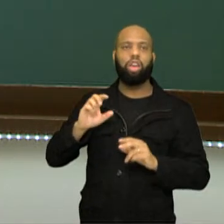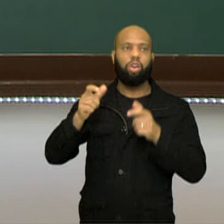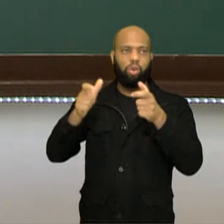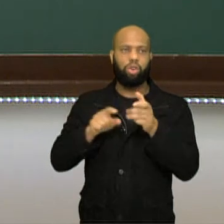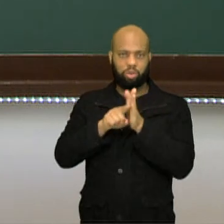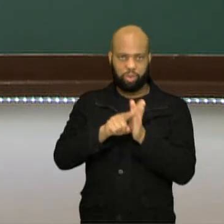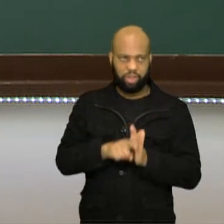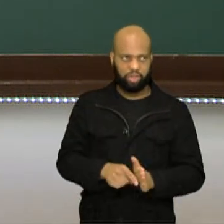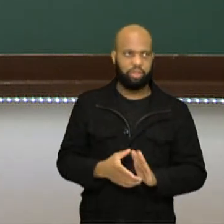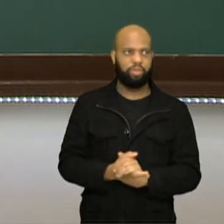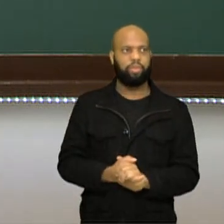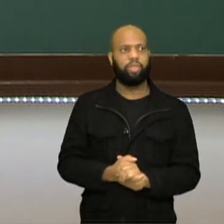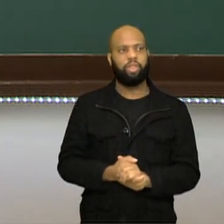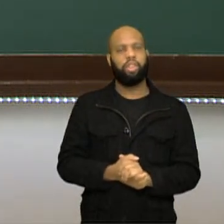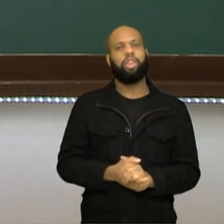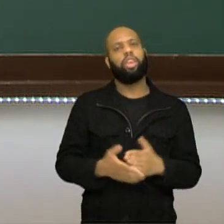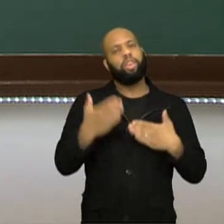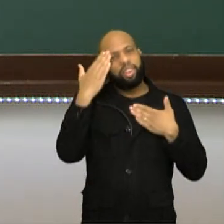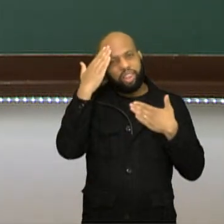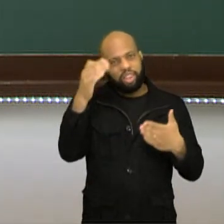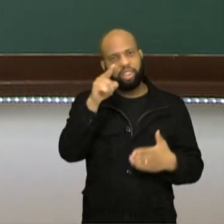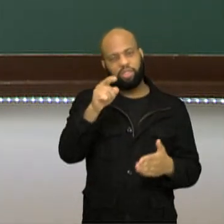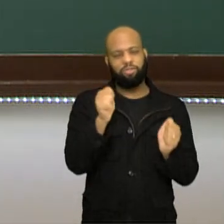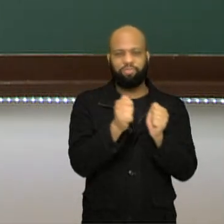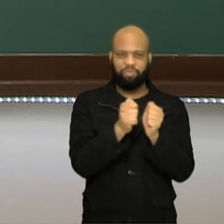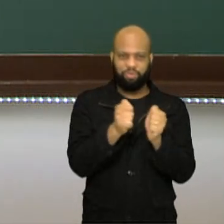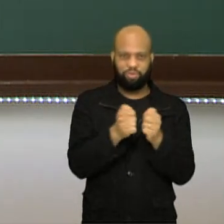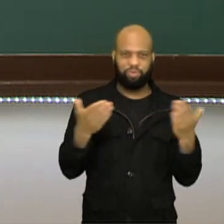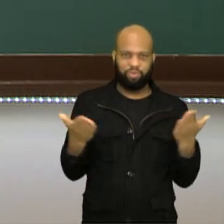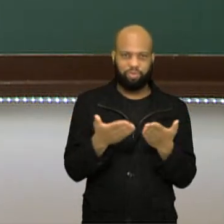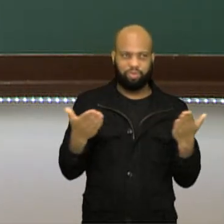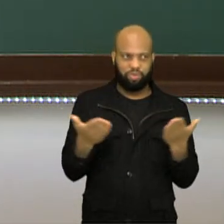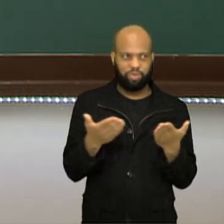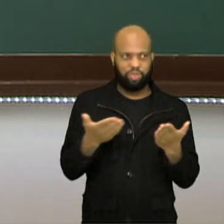referências bibliográficas. Eu agradeço a sua participação em